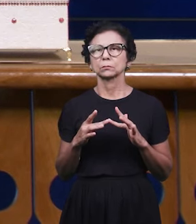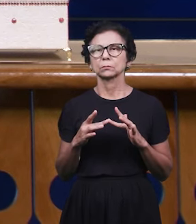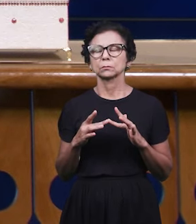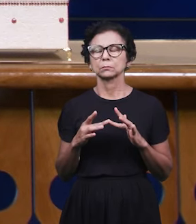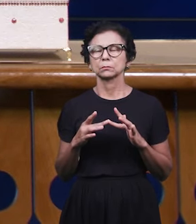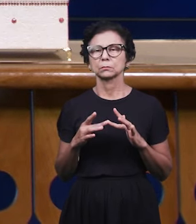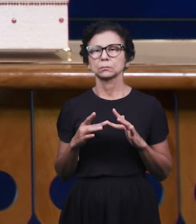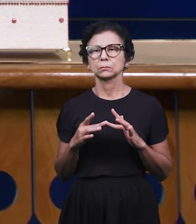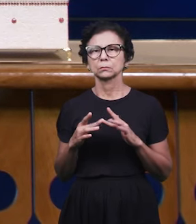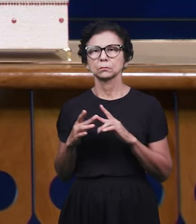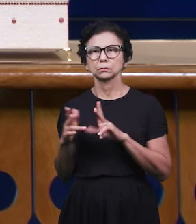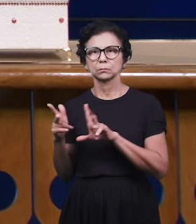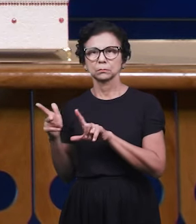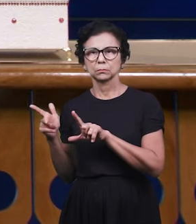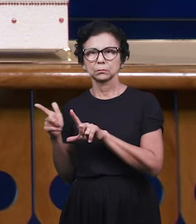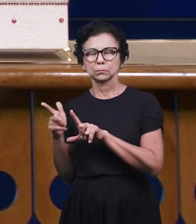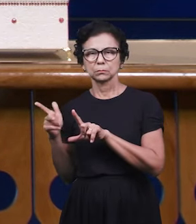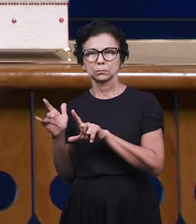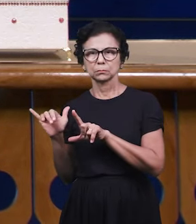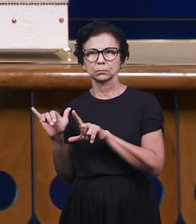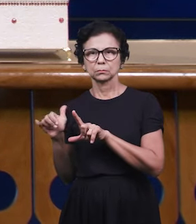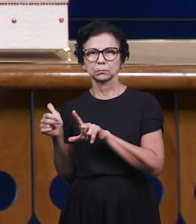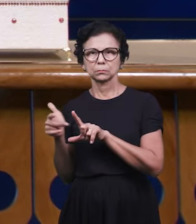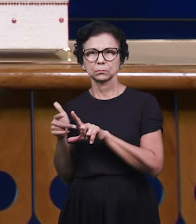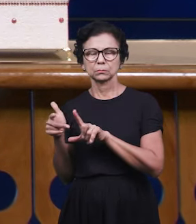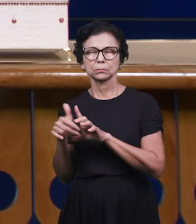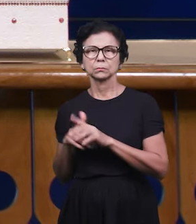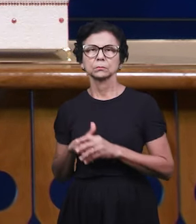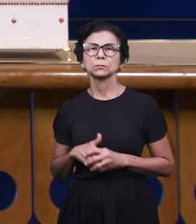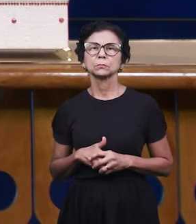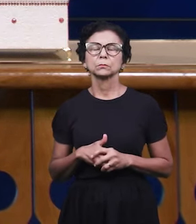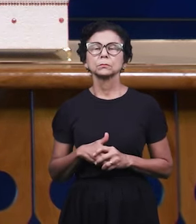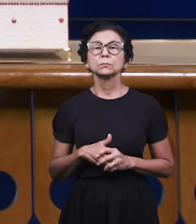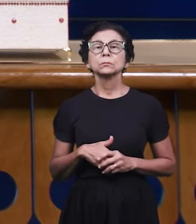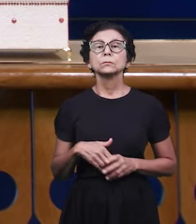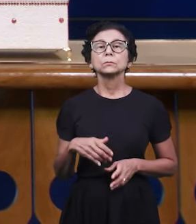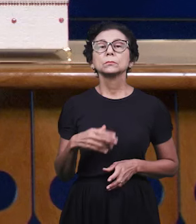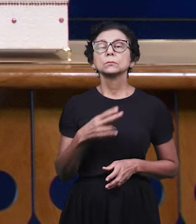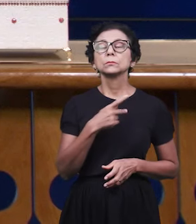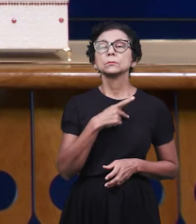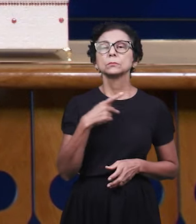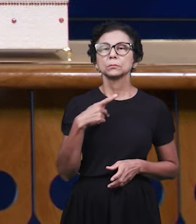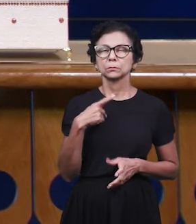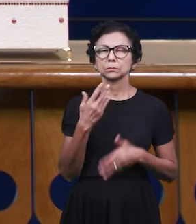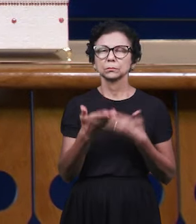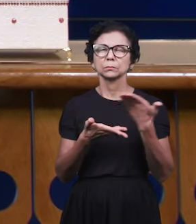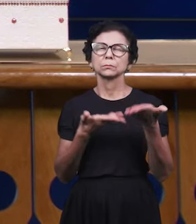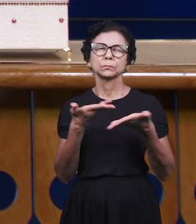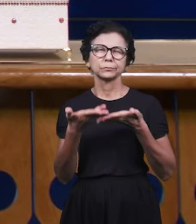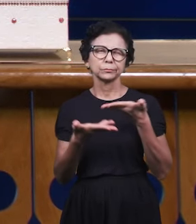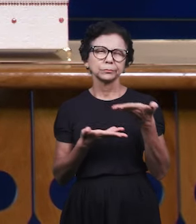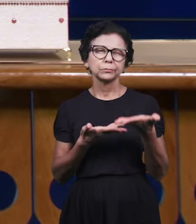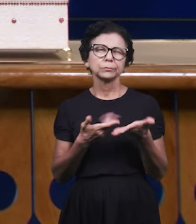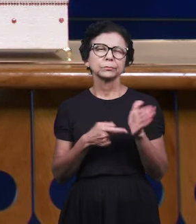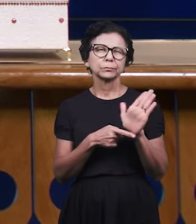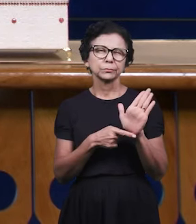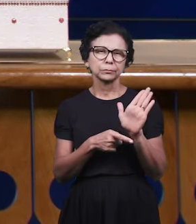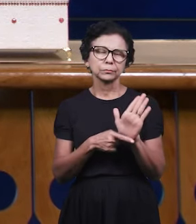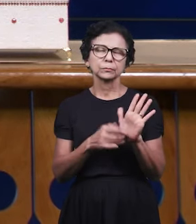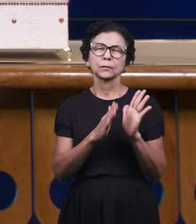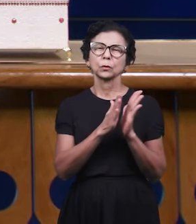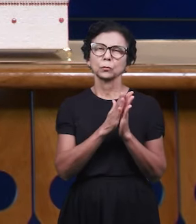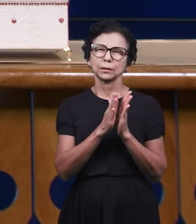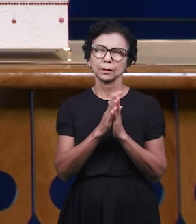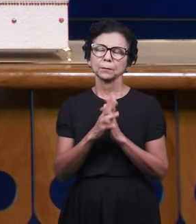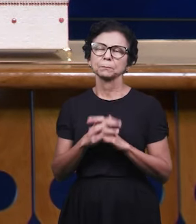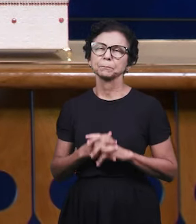para apontar para o WhatsApp, claro, já no número você pode ligar e vai haver um pastor para te assistir. Ele vai te ouvir, vai orar